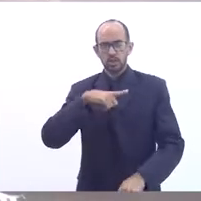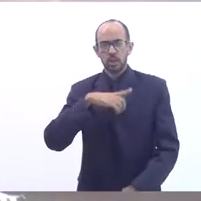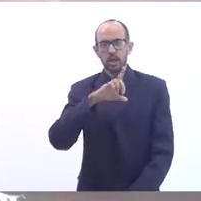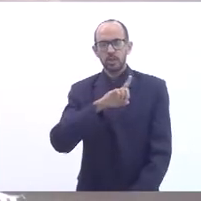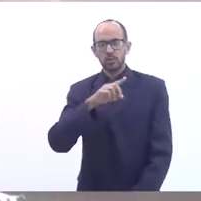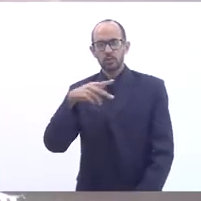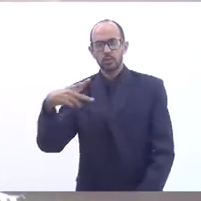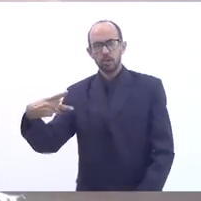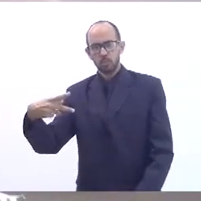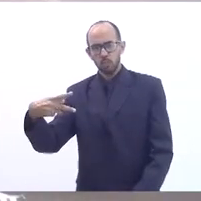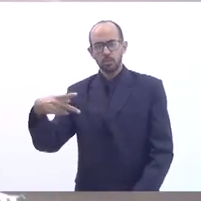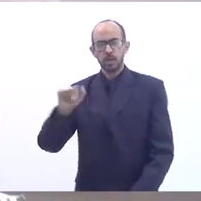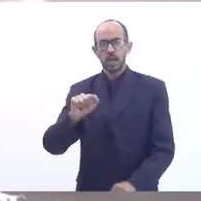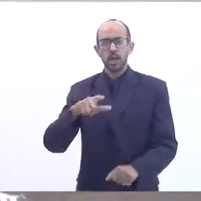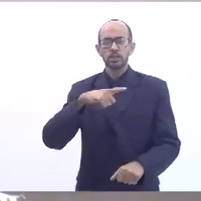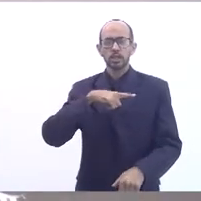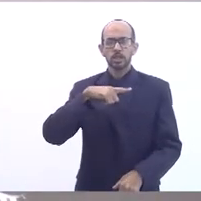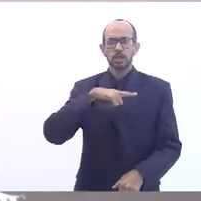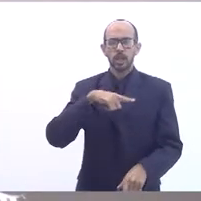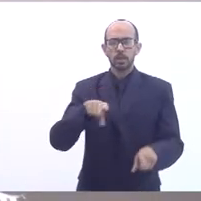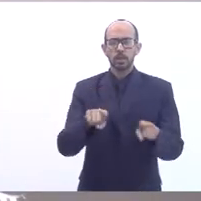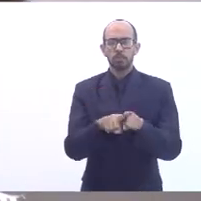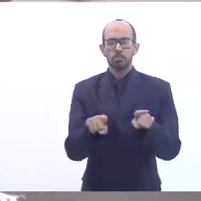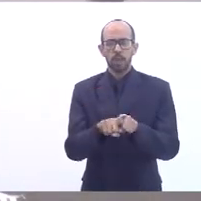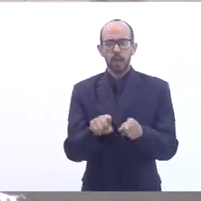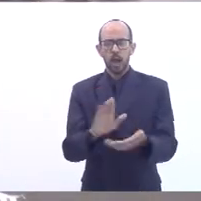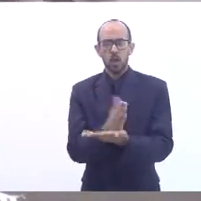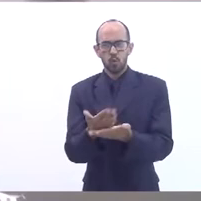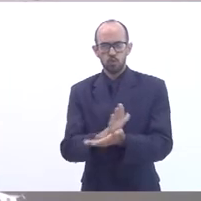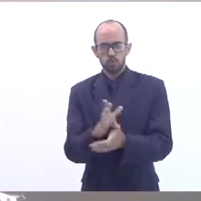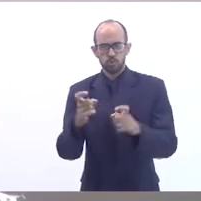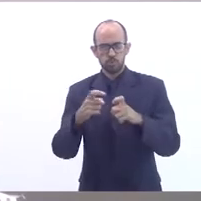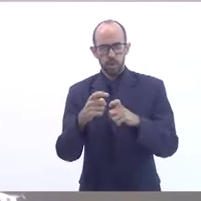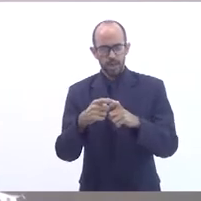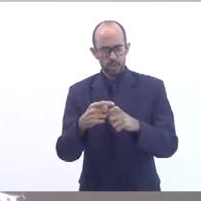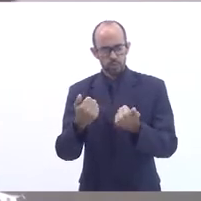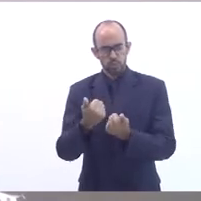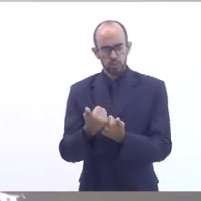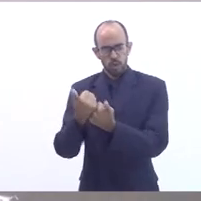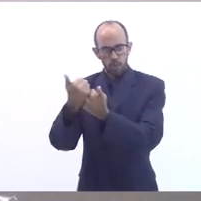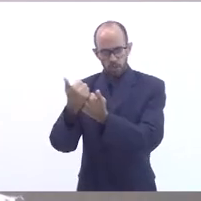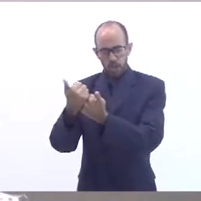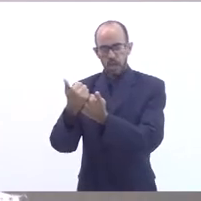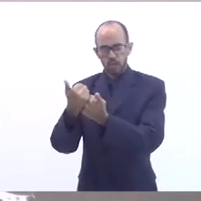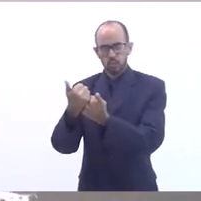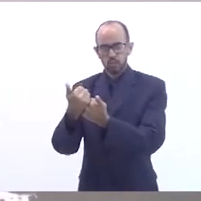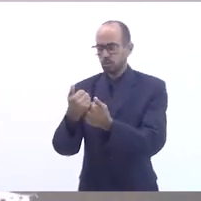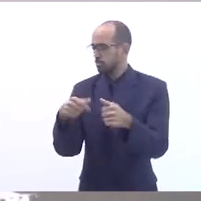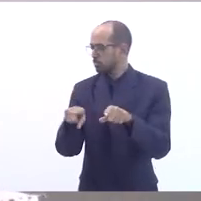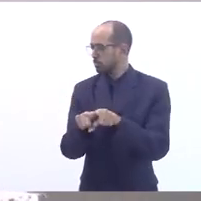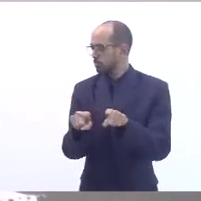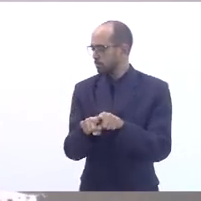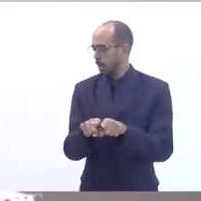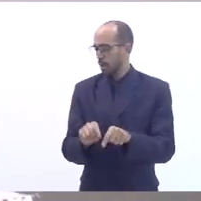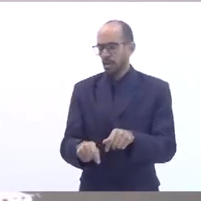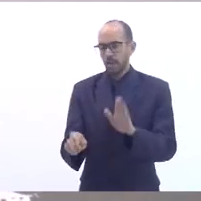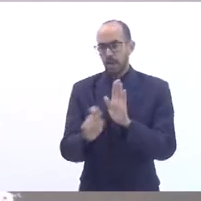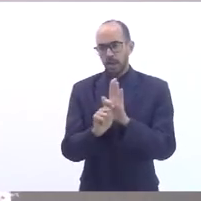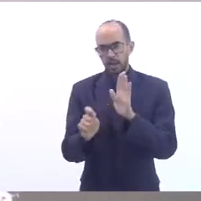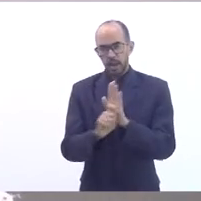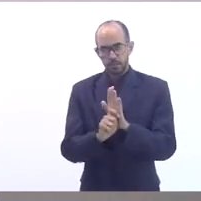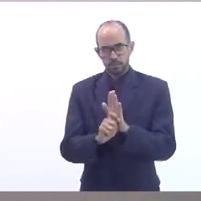tem o pessoal alguns médicos que nos apoiaram muito na questão da cannabis